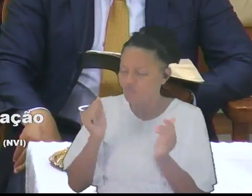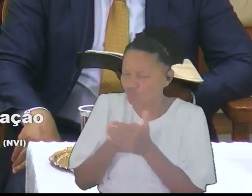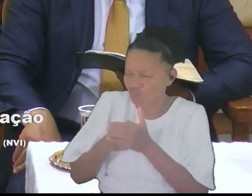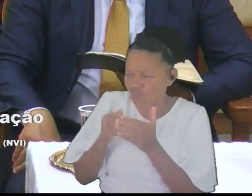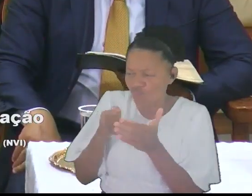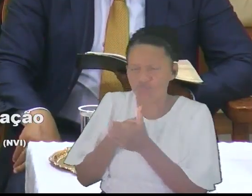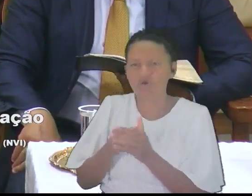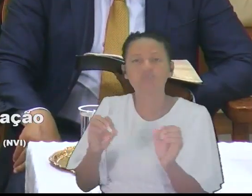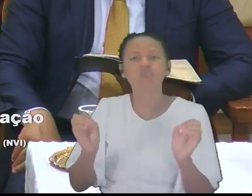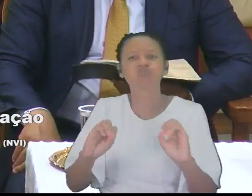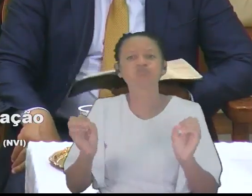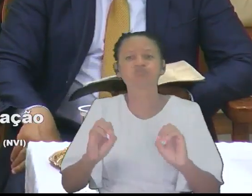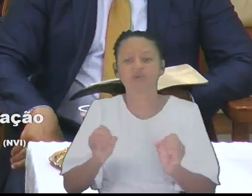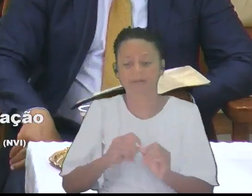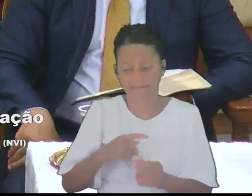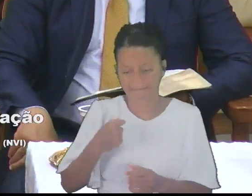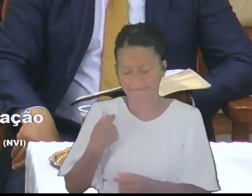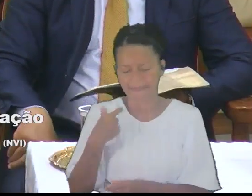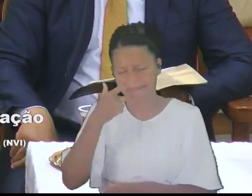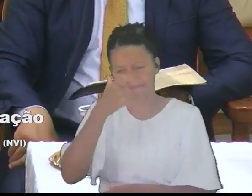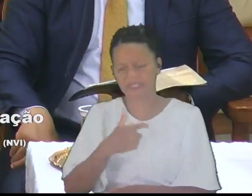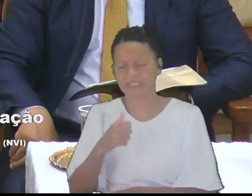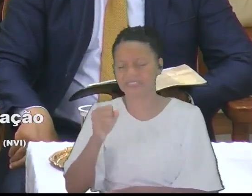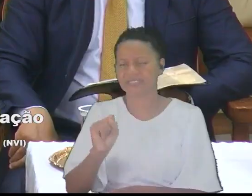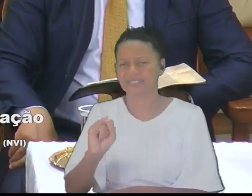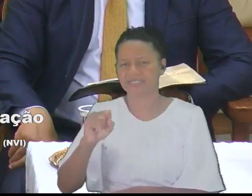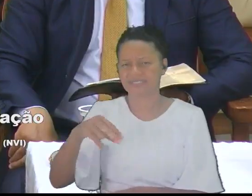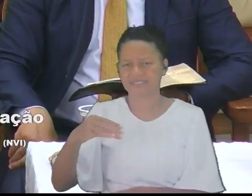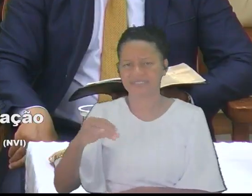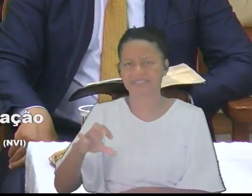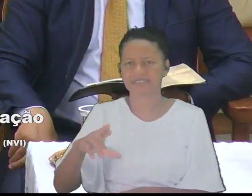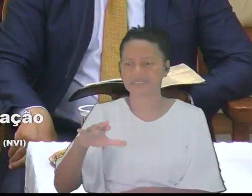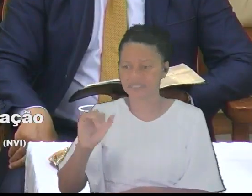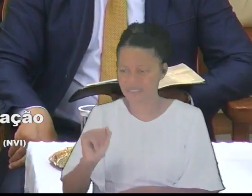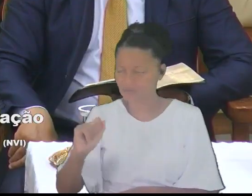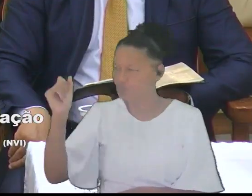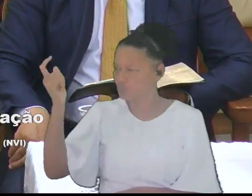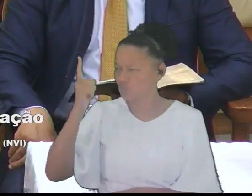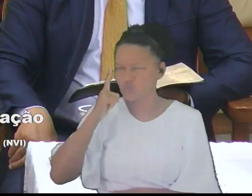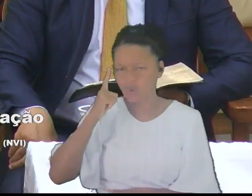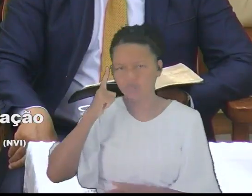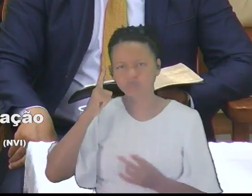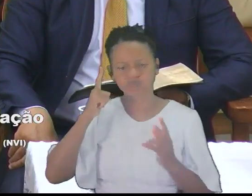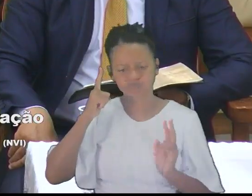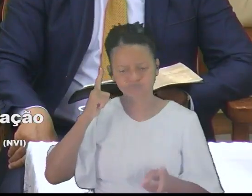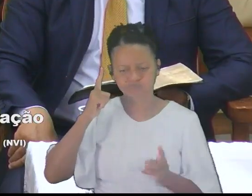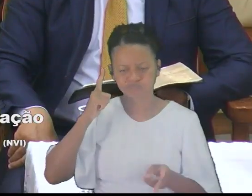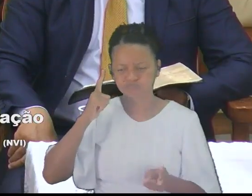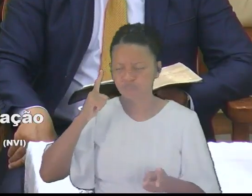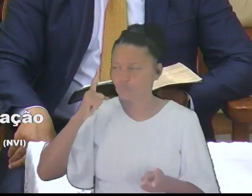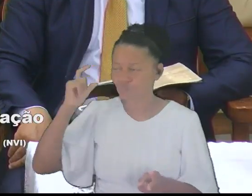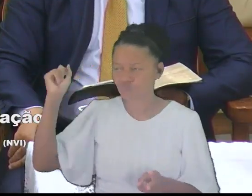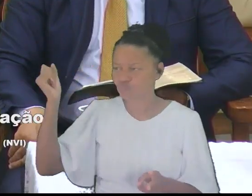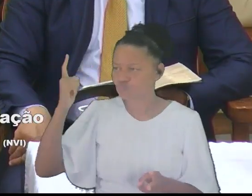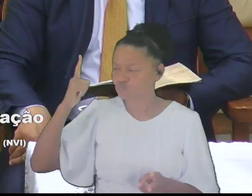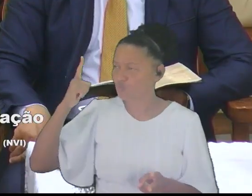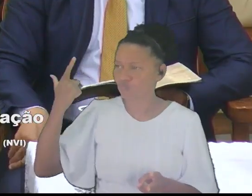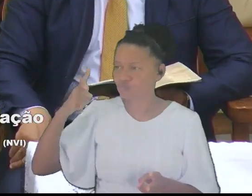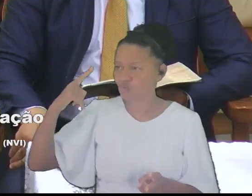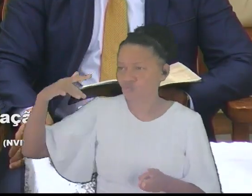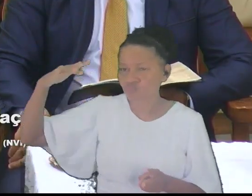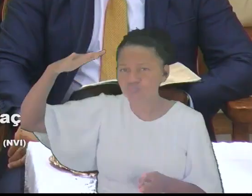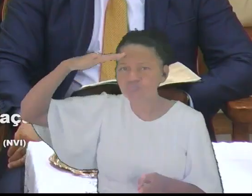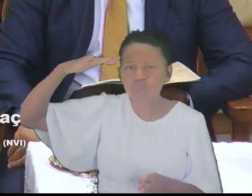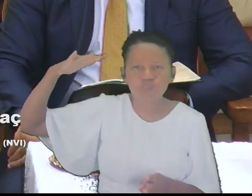Uma pessoa sincera é aquela pessoa que ela é no sol quente e ela é na sombra. Aleluia. É a